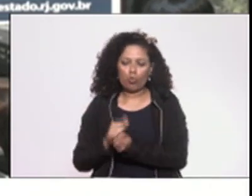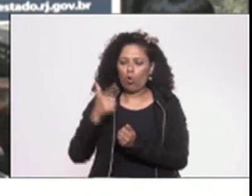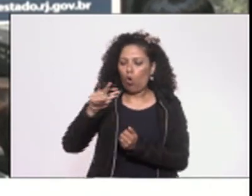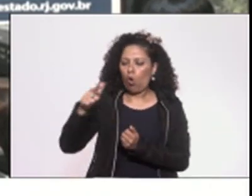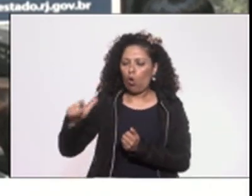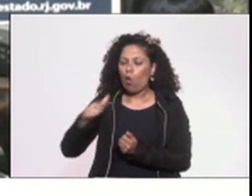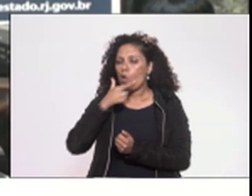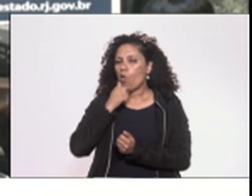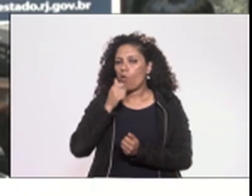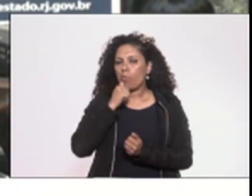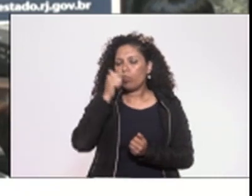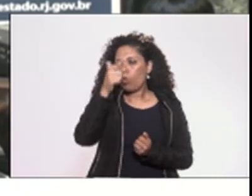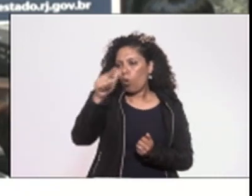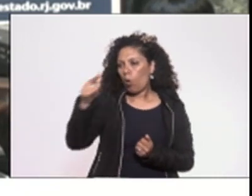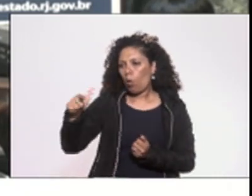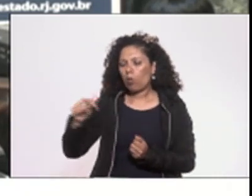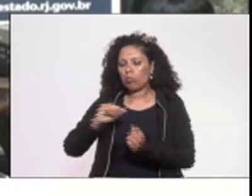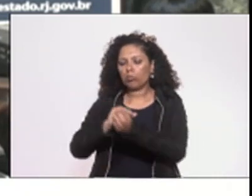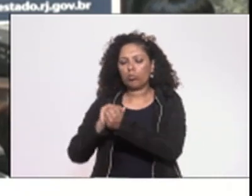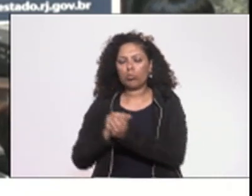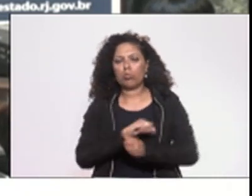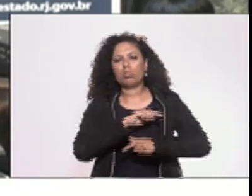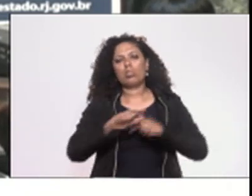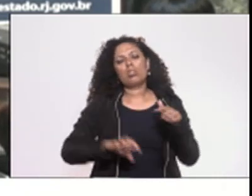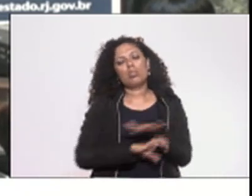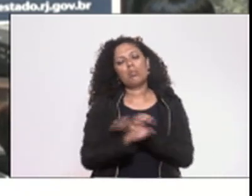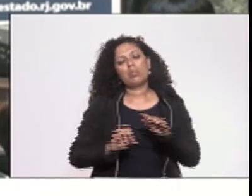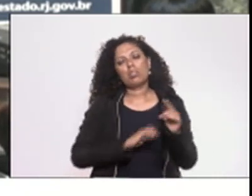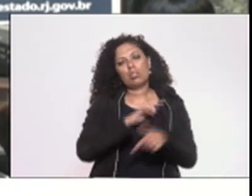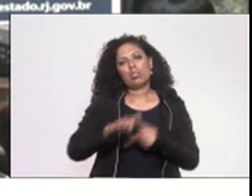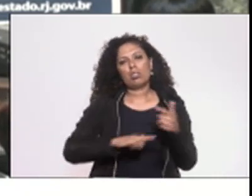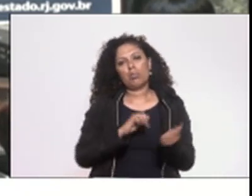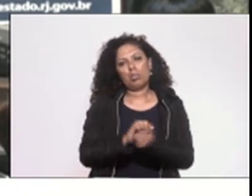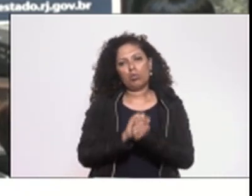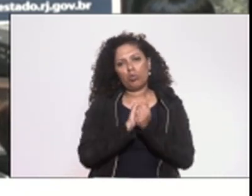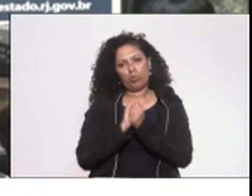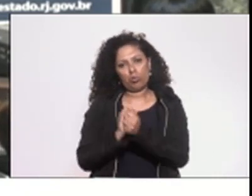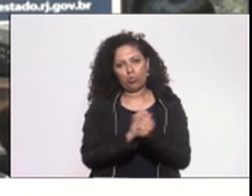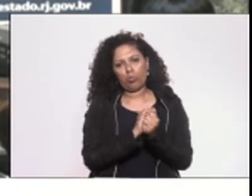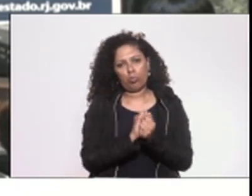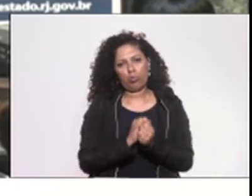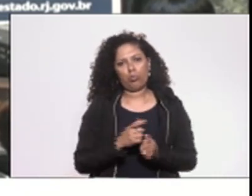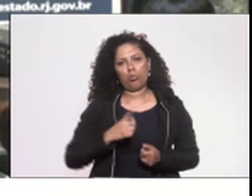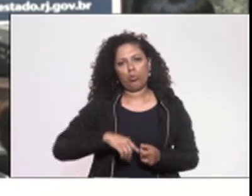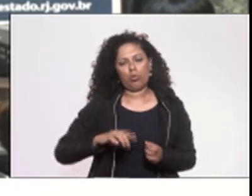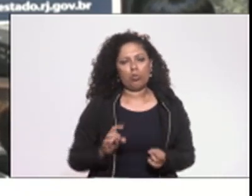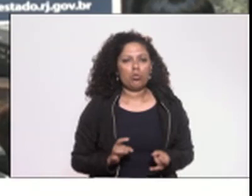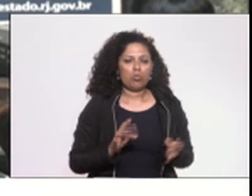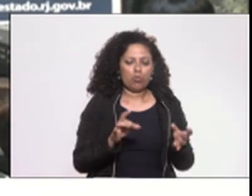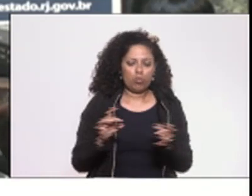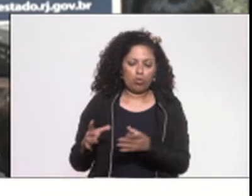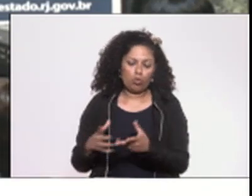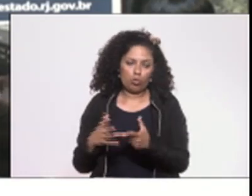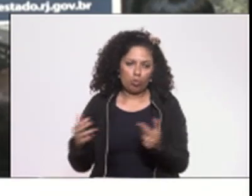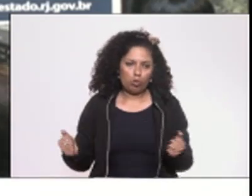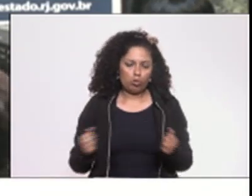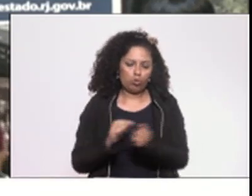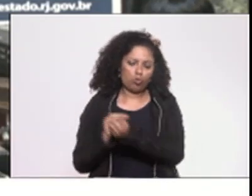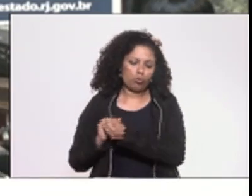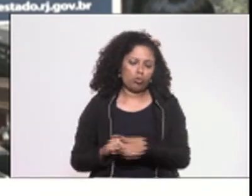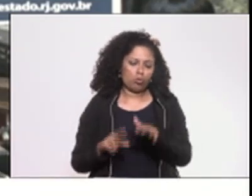E o Fantini, o nosso fornecedor de matéria-prima, proprietário da Natopalme. A gente vem de algumas das principais universidades do